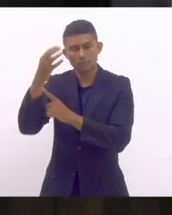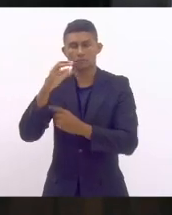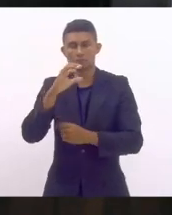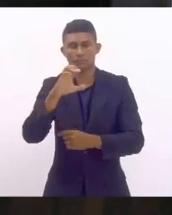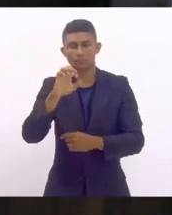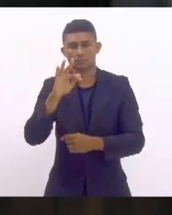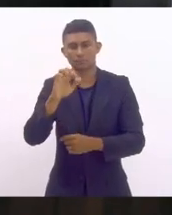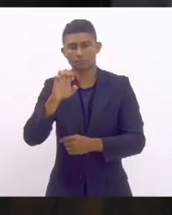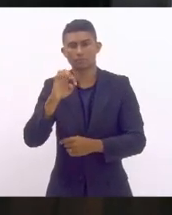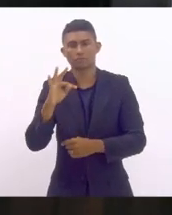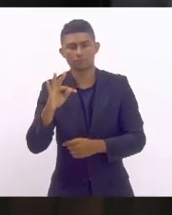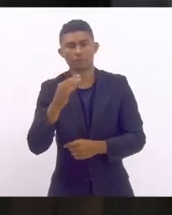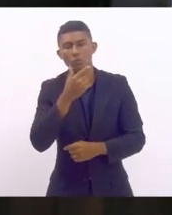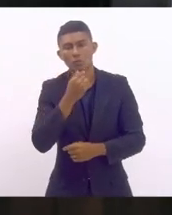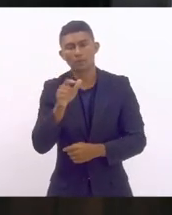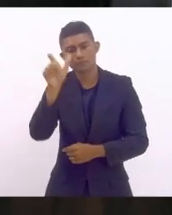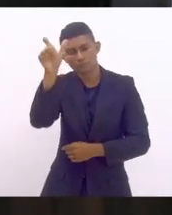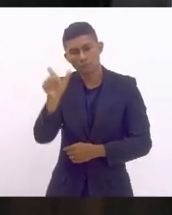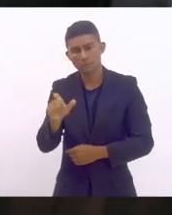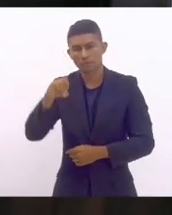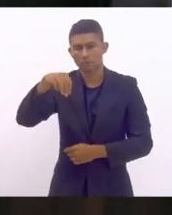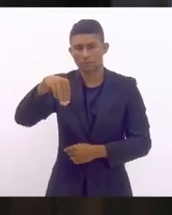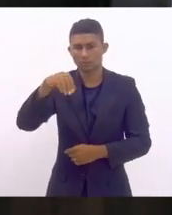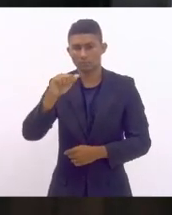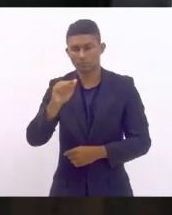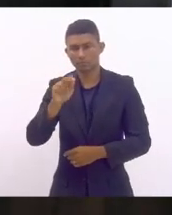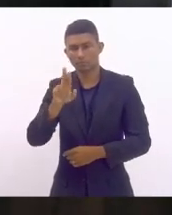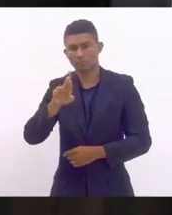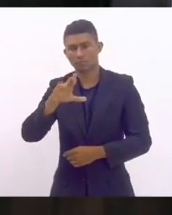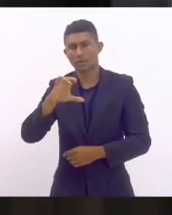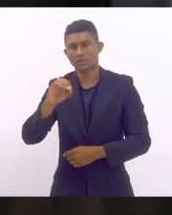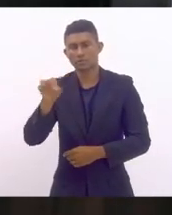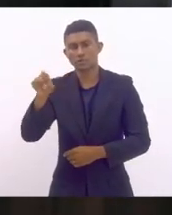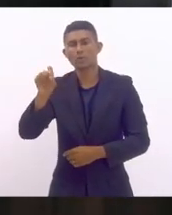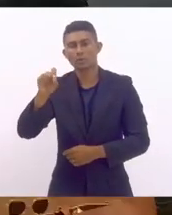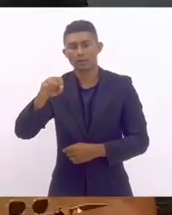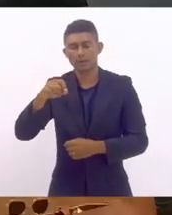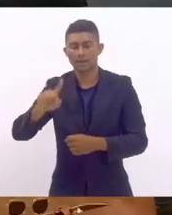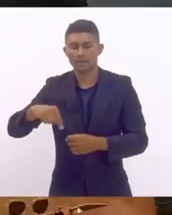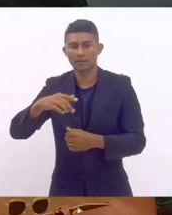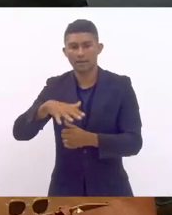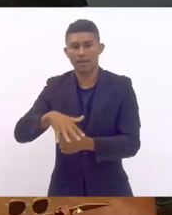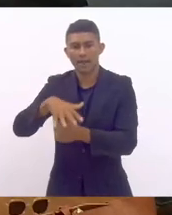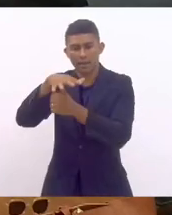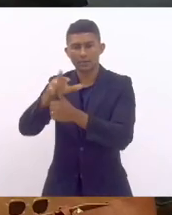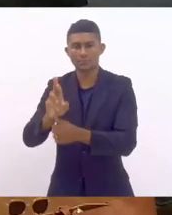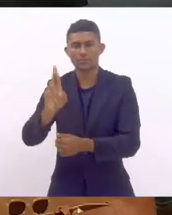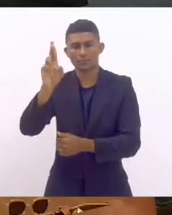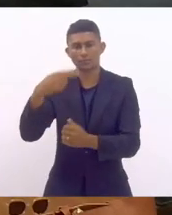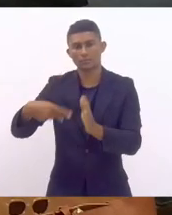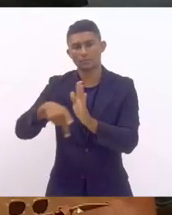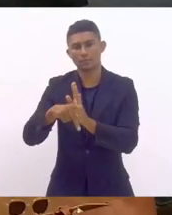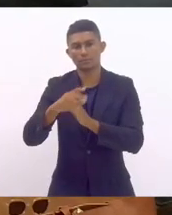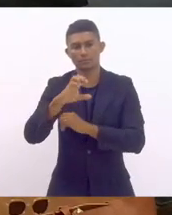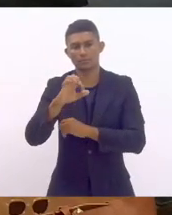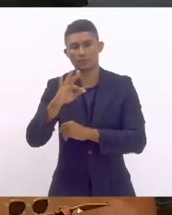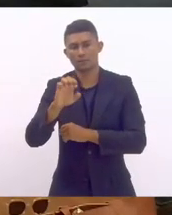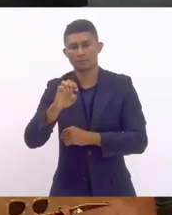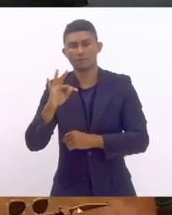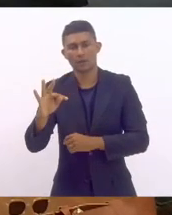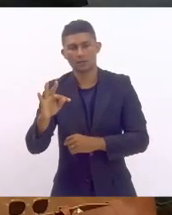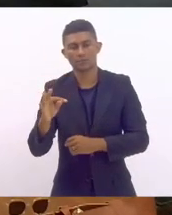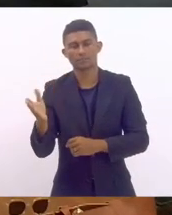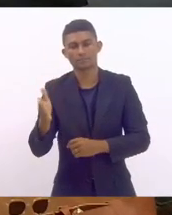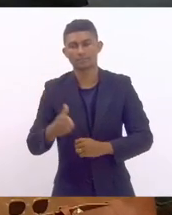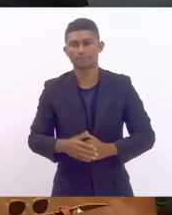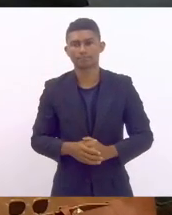CEFET Maurício Saldanha por favor reitor do CEFET CEFET falou